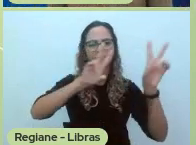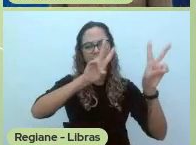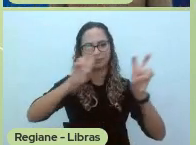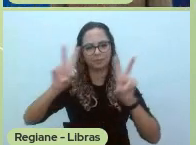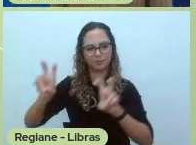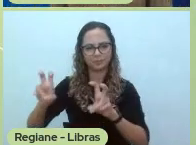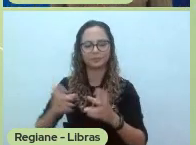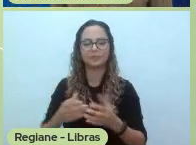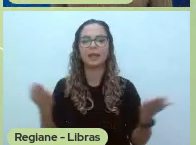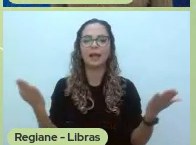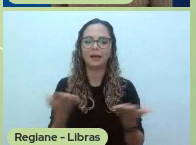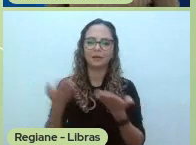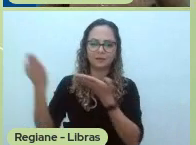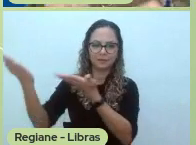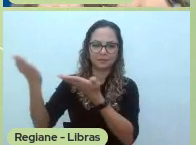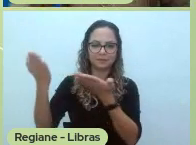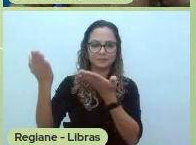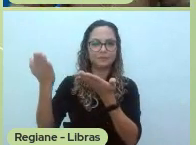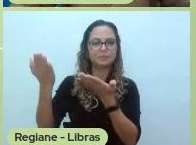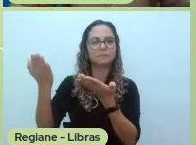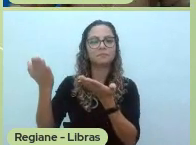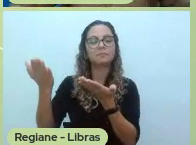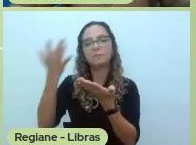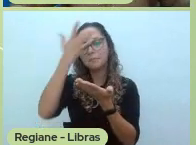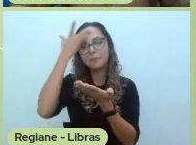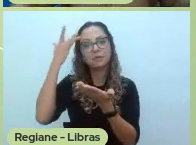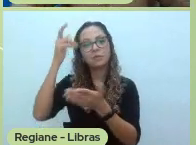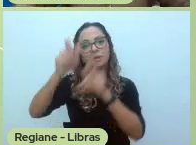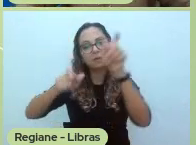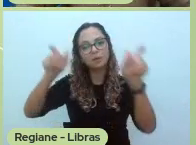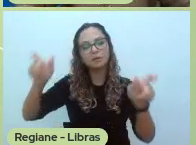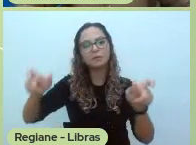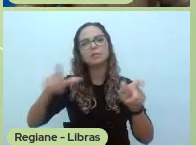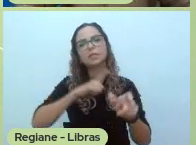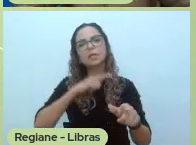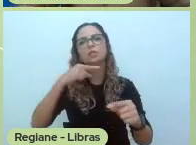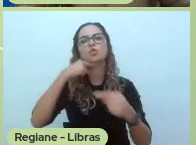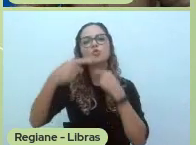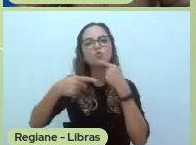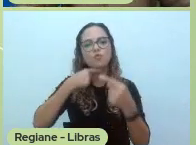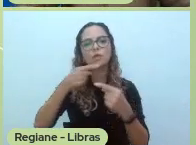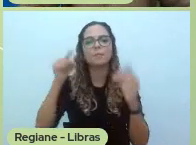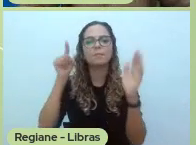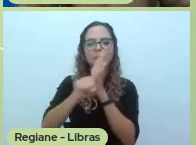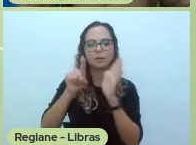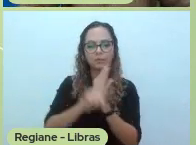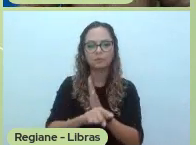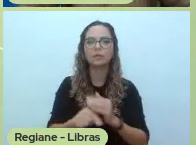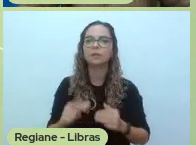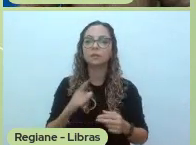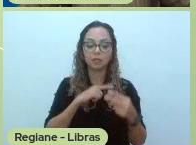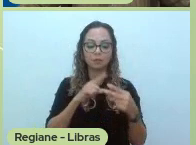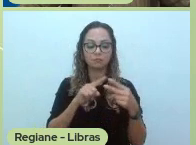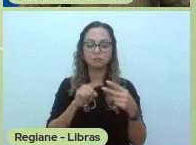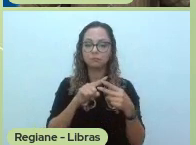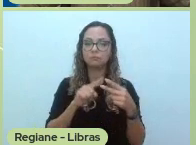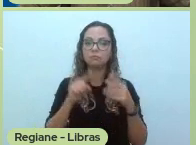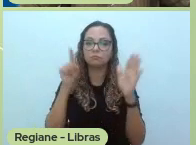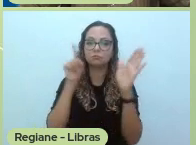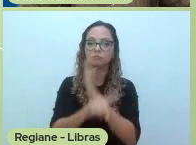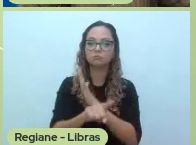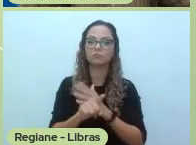dar oportunidade para a nossa plateia, para eles colocarem algumas perguntas. A gente recebeu duas aqui. Uma